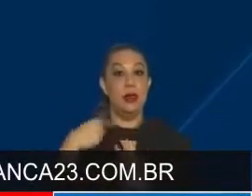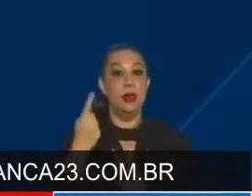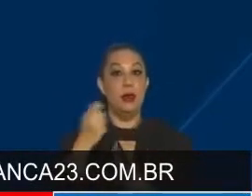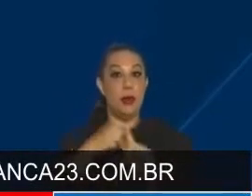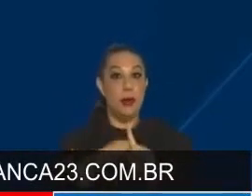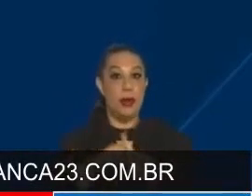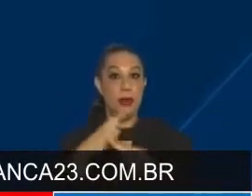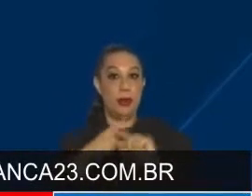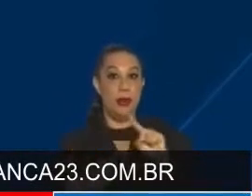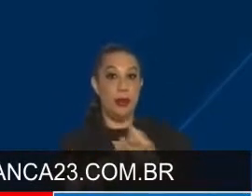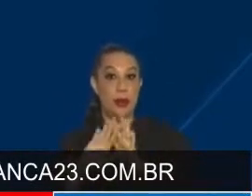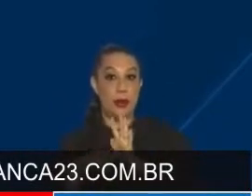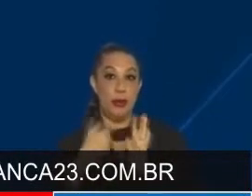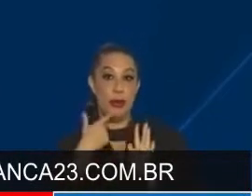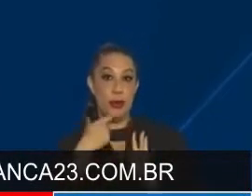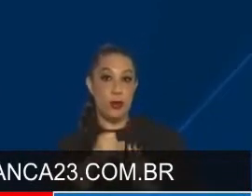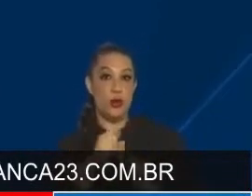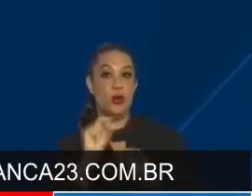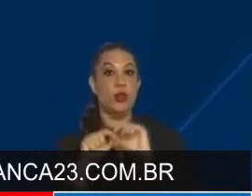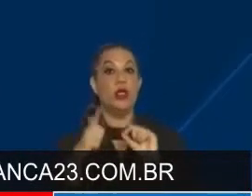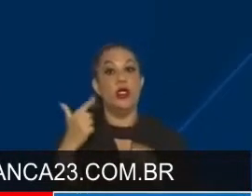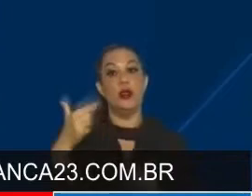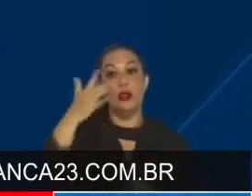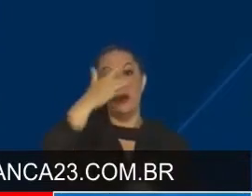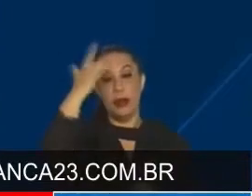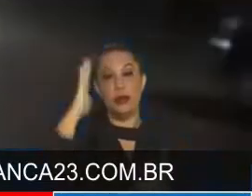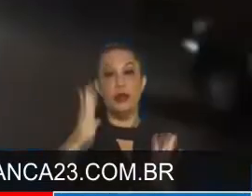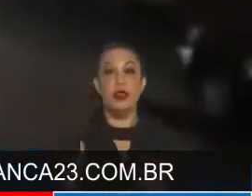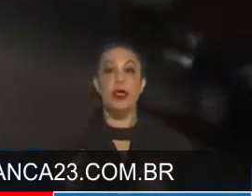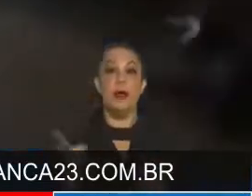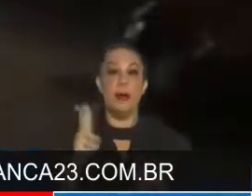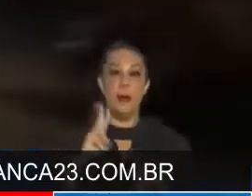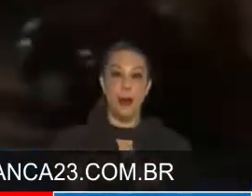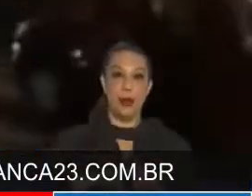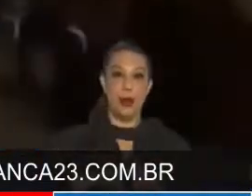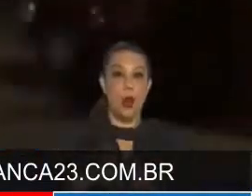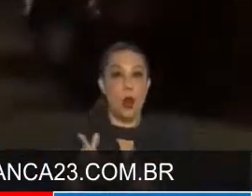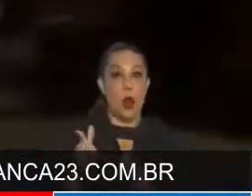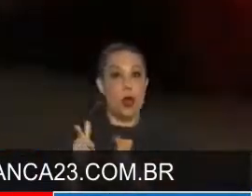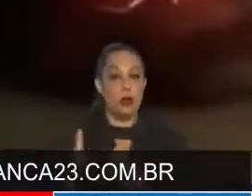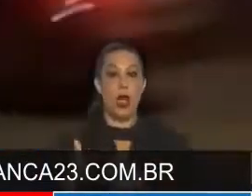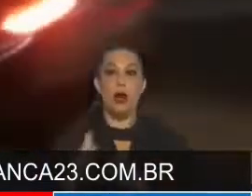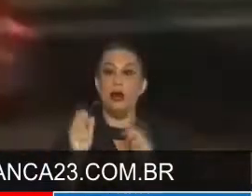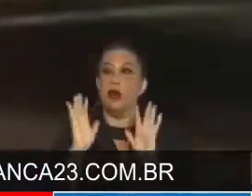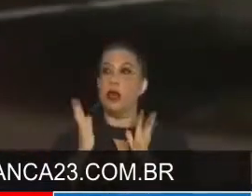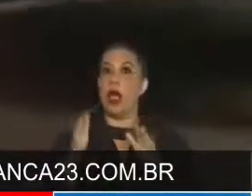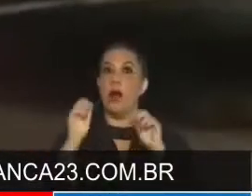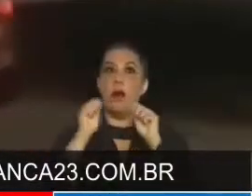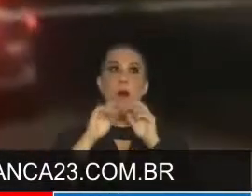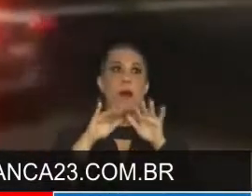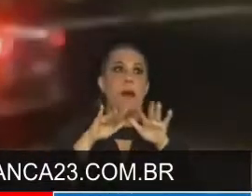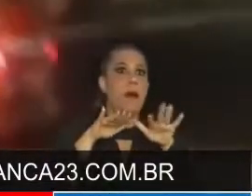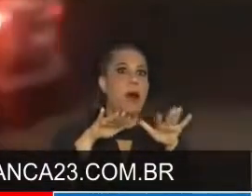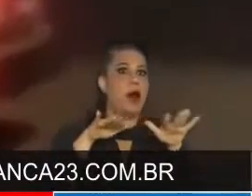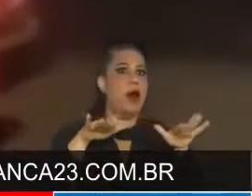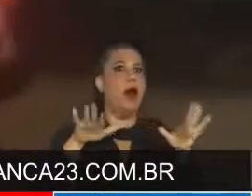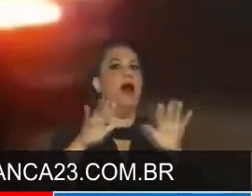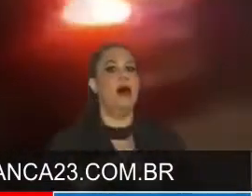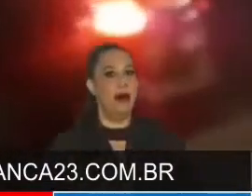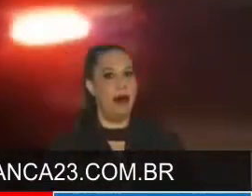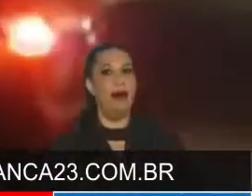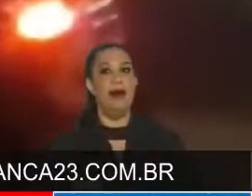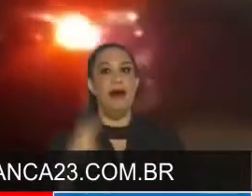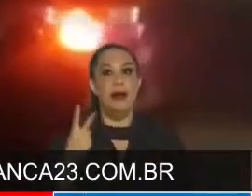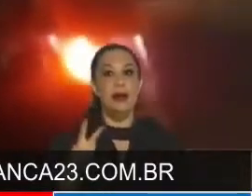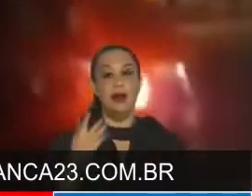de um mês e meio do roubo em Araçatuba, 12 pessoas já foram presas. O assalto teve bastante repercussão.